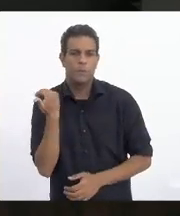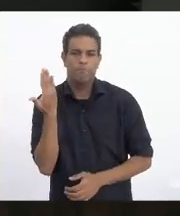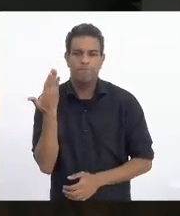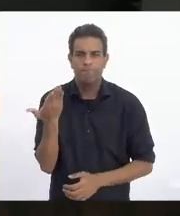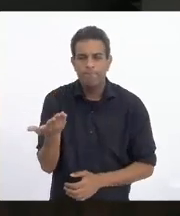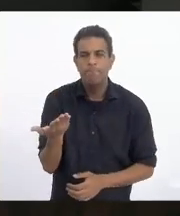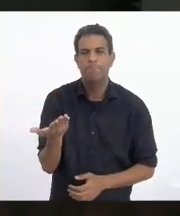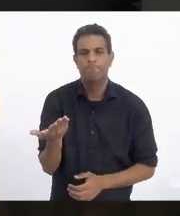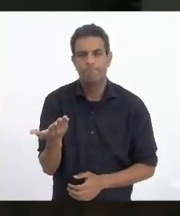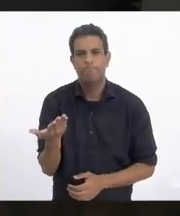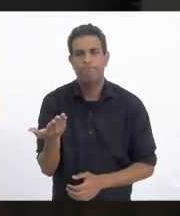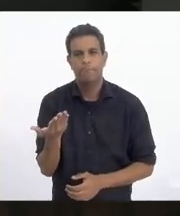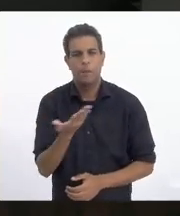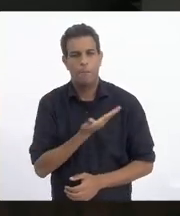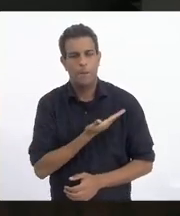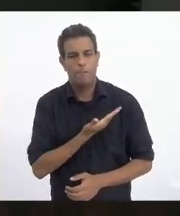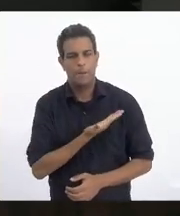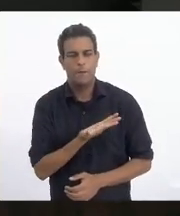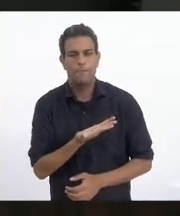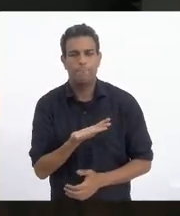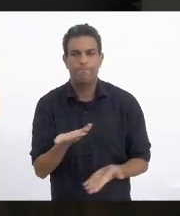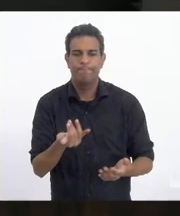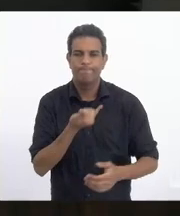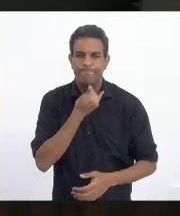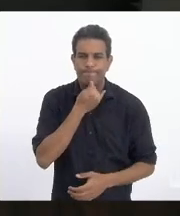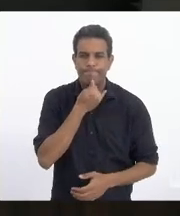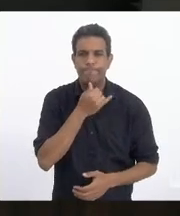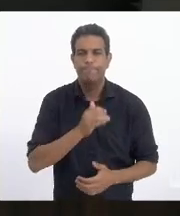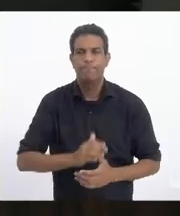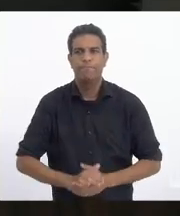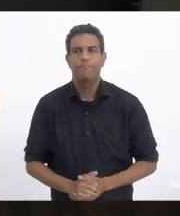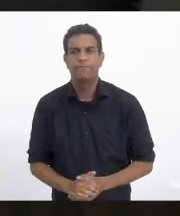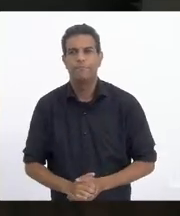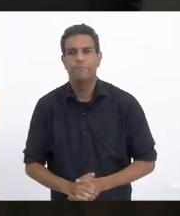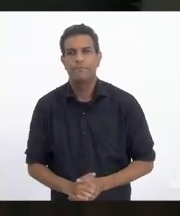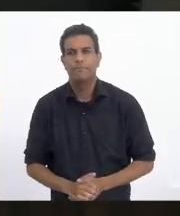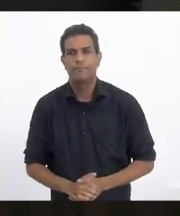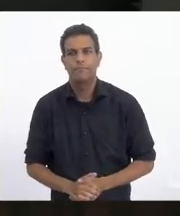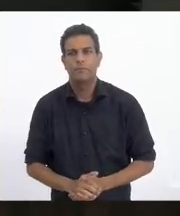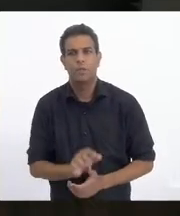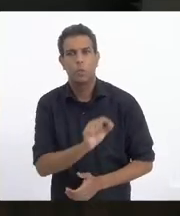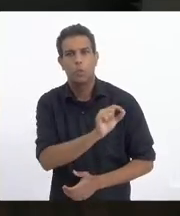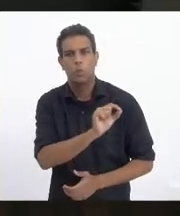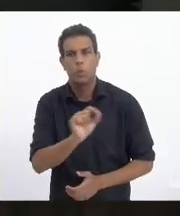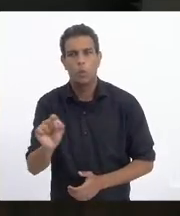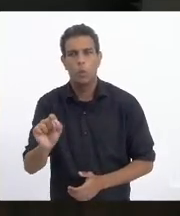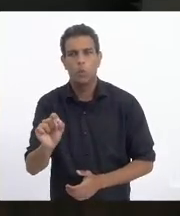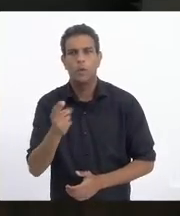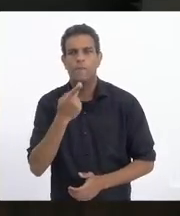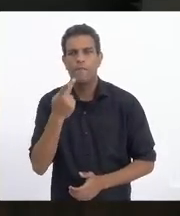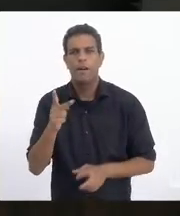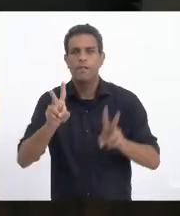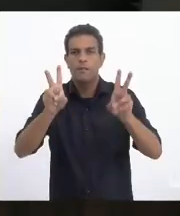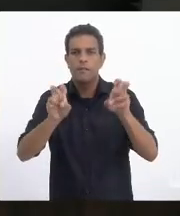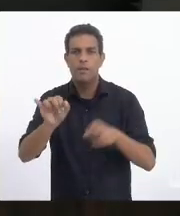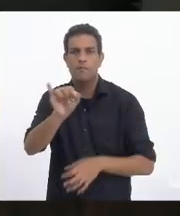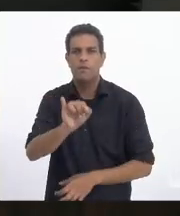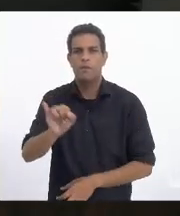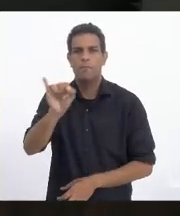nosso companheiro que hoje tombou. Primeiro eu quero deixar registrado uma fala